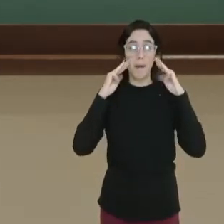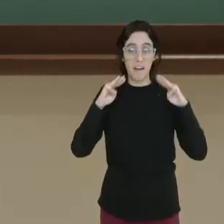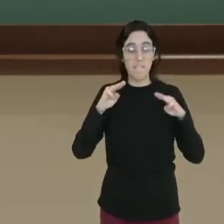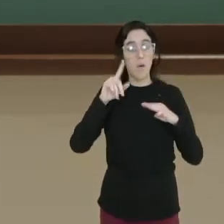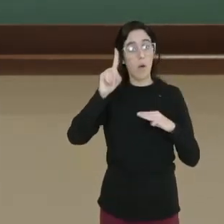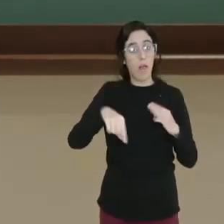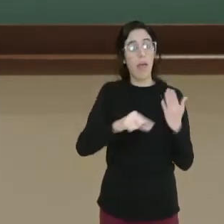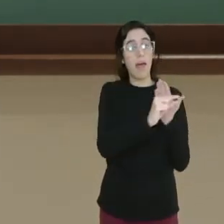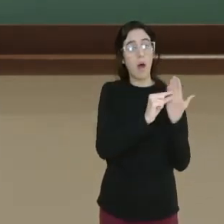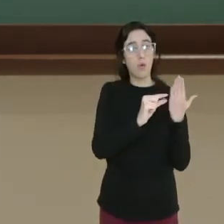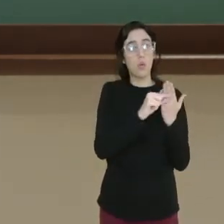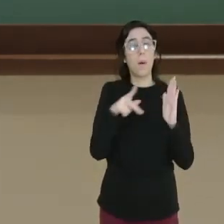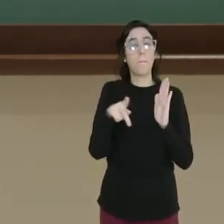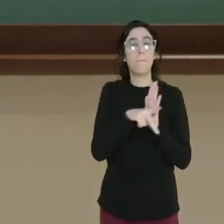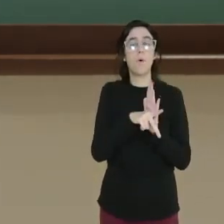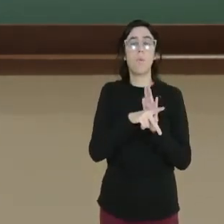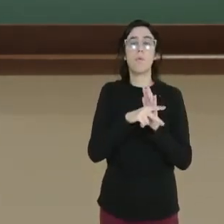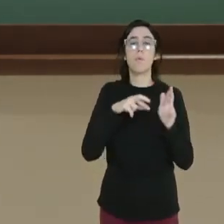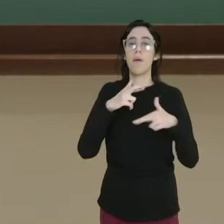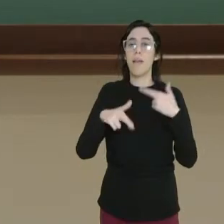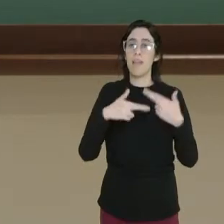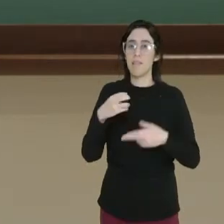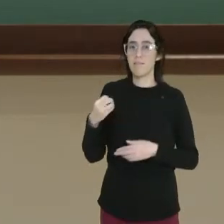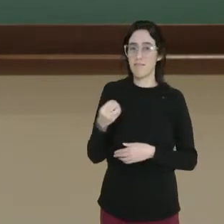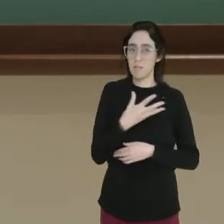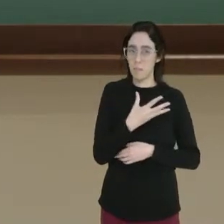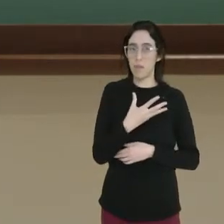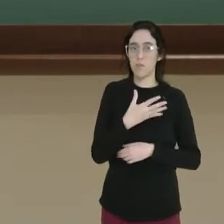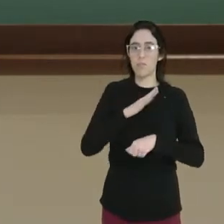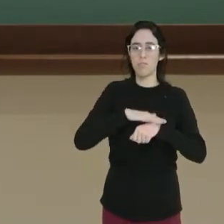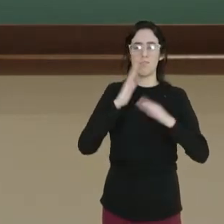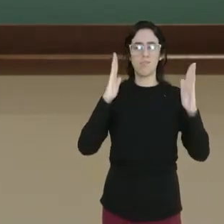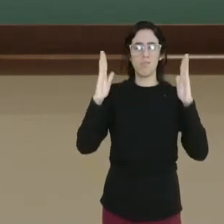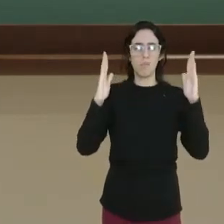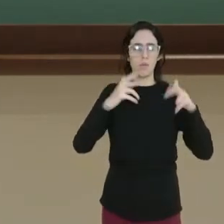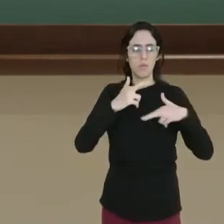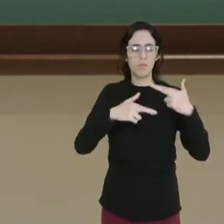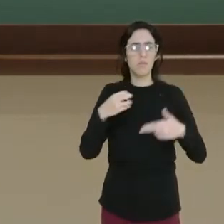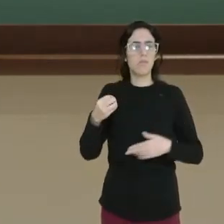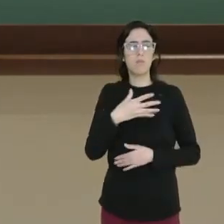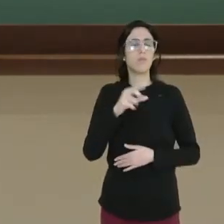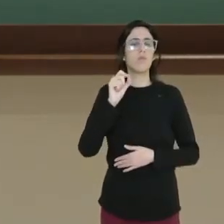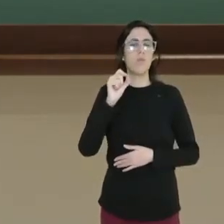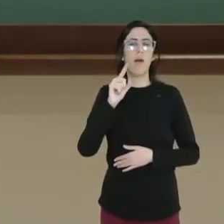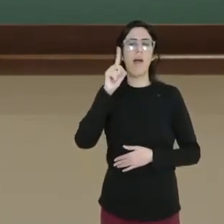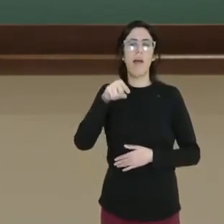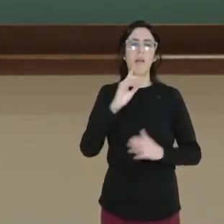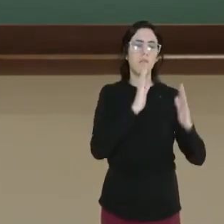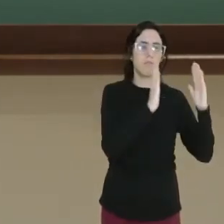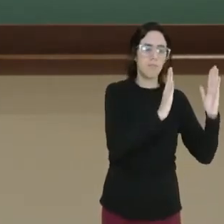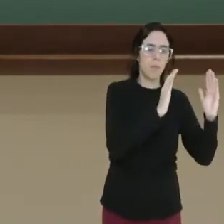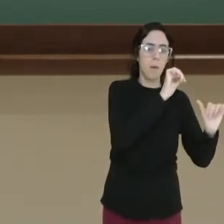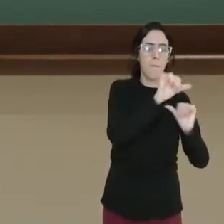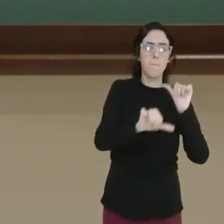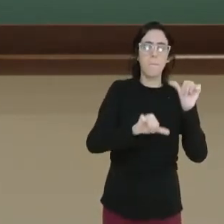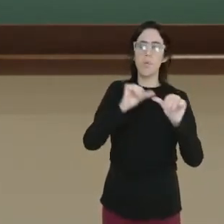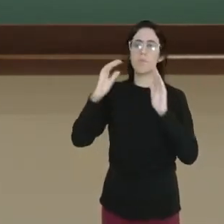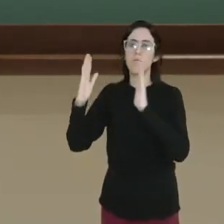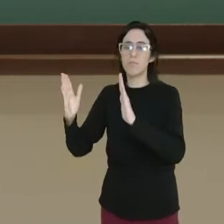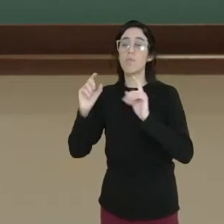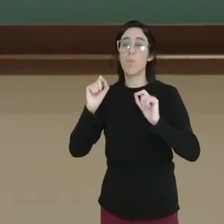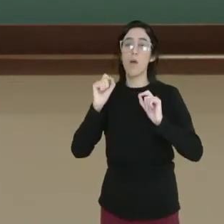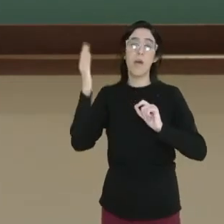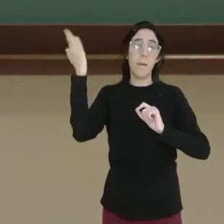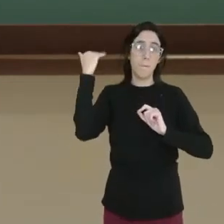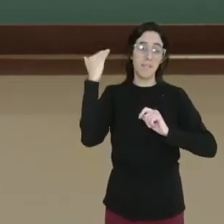do Renascimento. Esse período considerado uma transição, uma passagem entre a